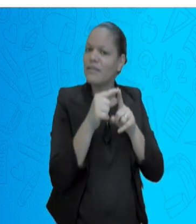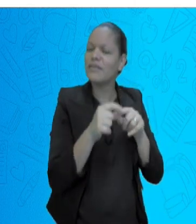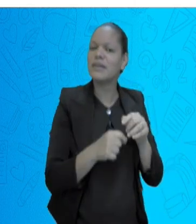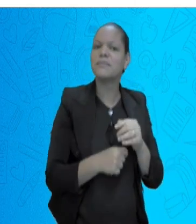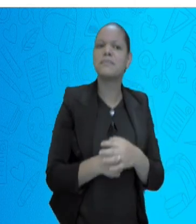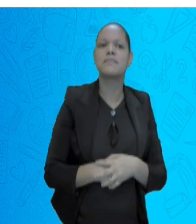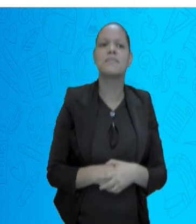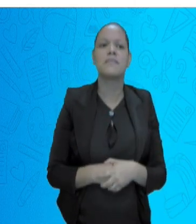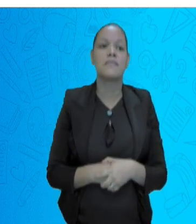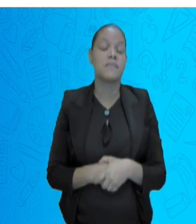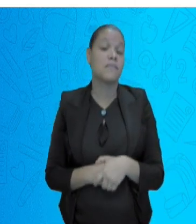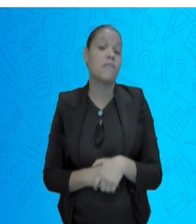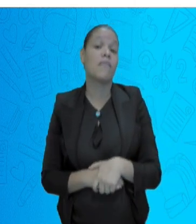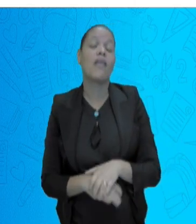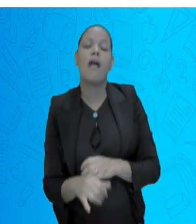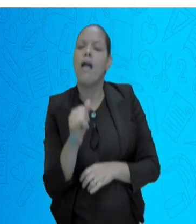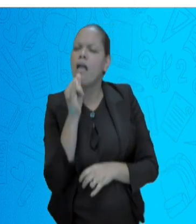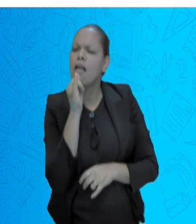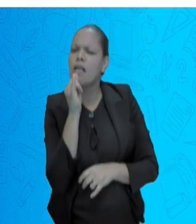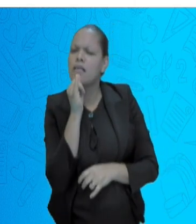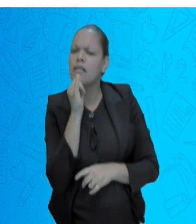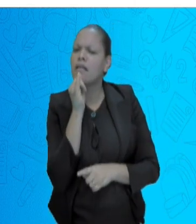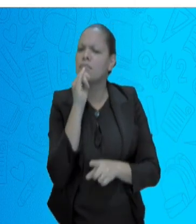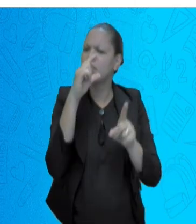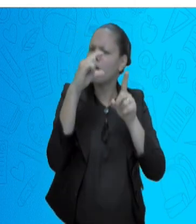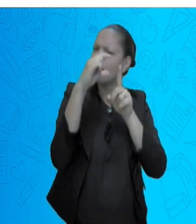Cerebro, OBR.